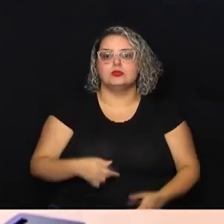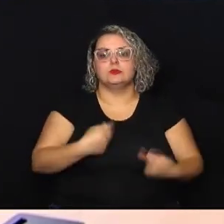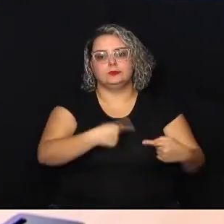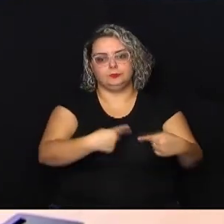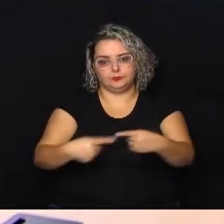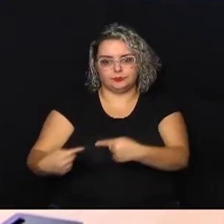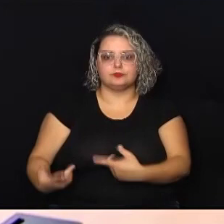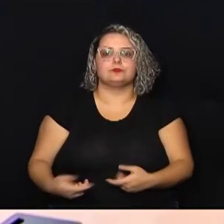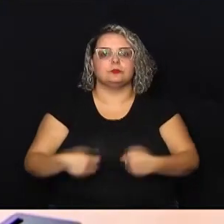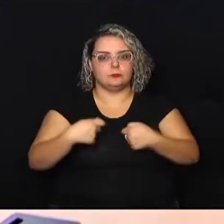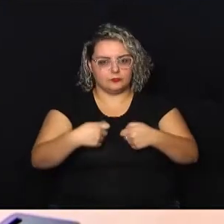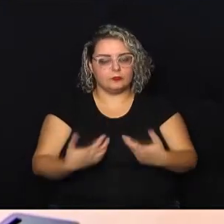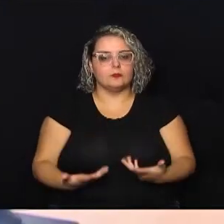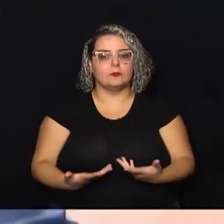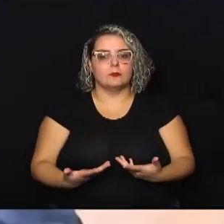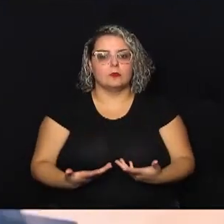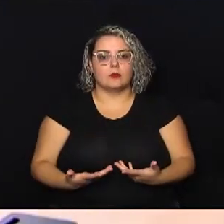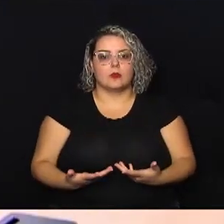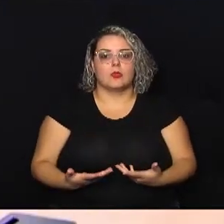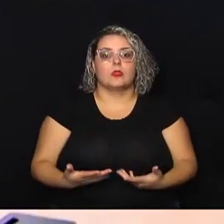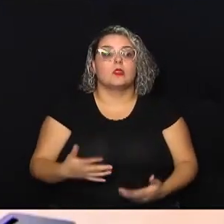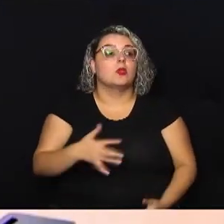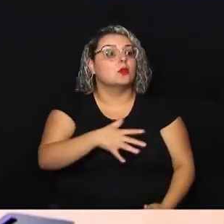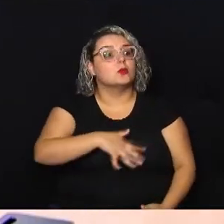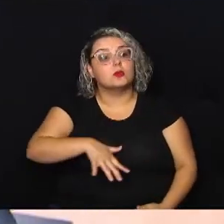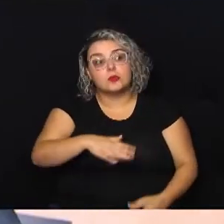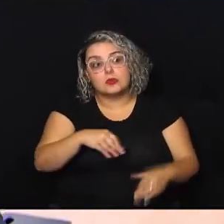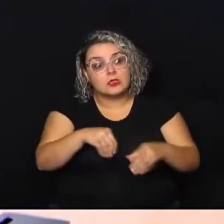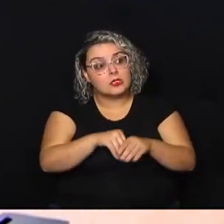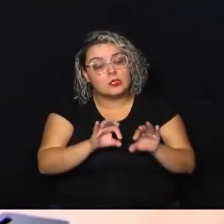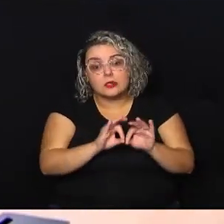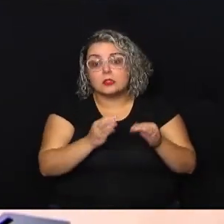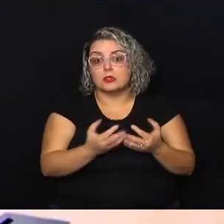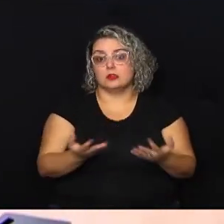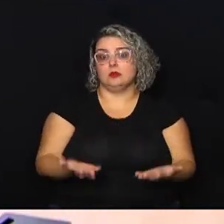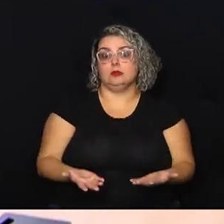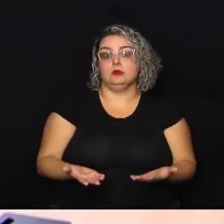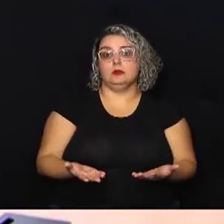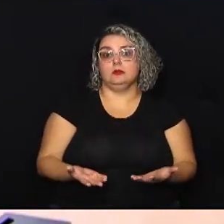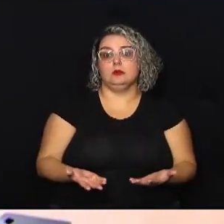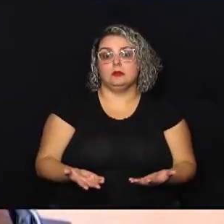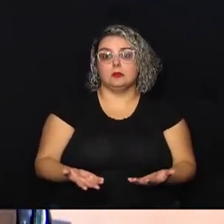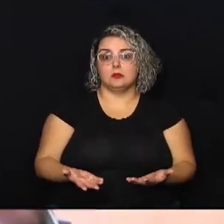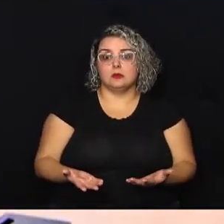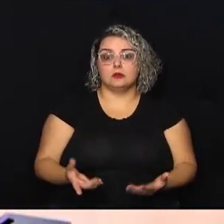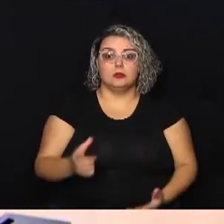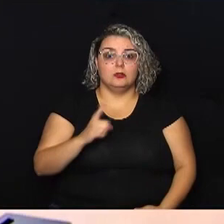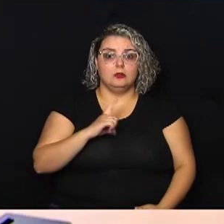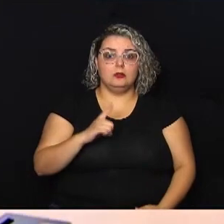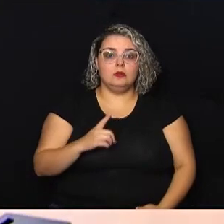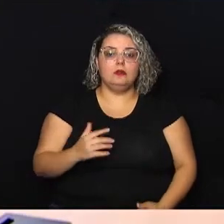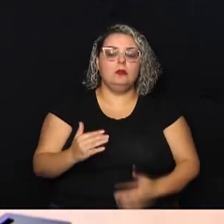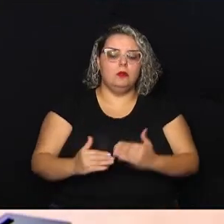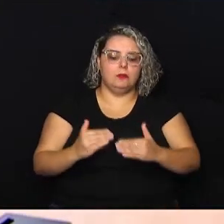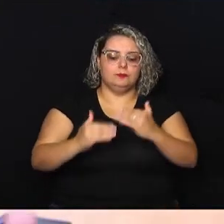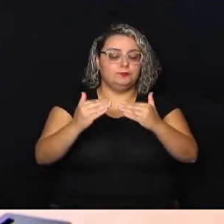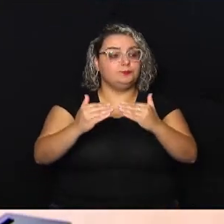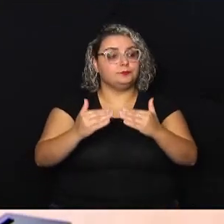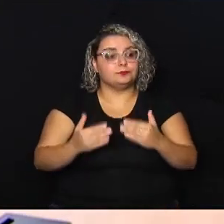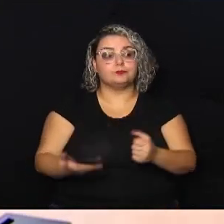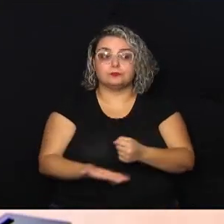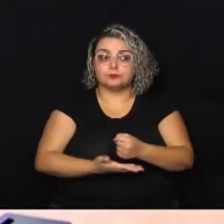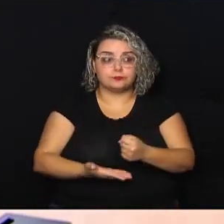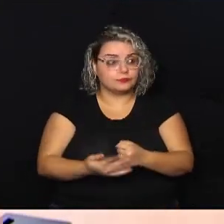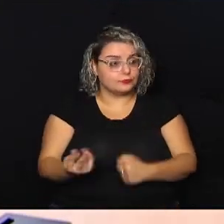debatido no ambiente familiar, num ambiente em que você cresceu com os princípios e com